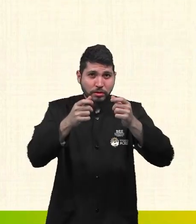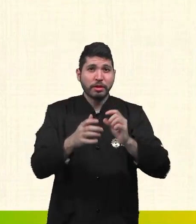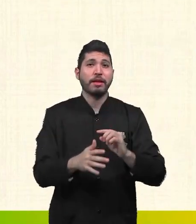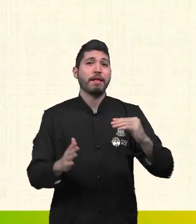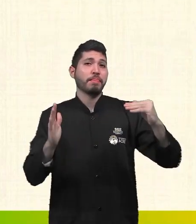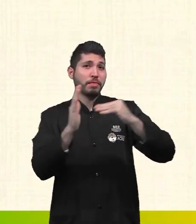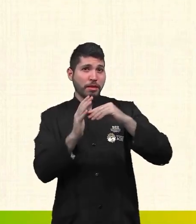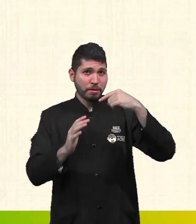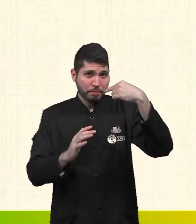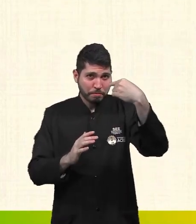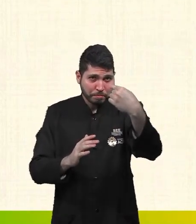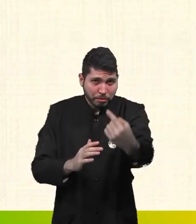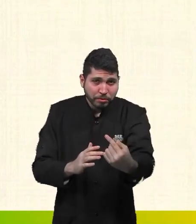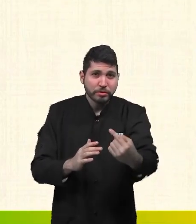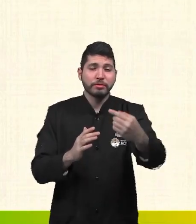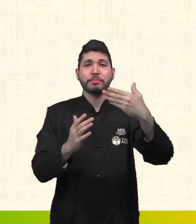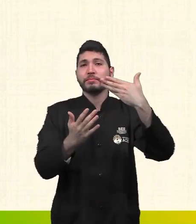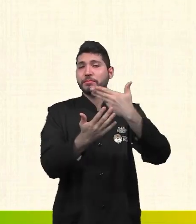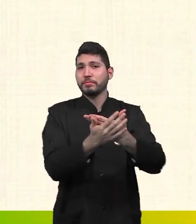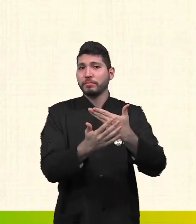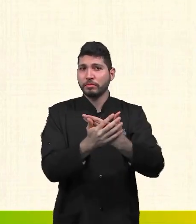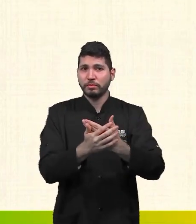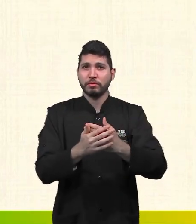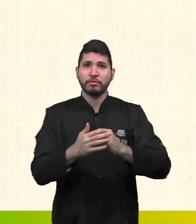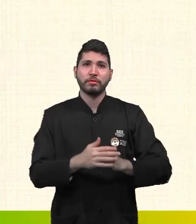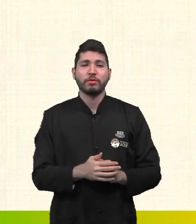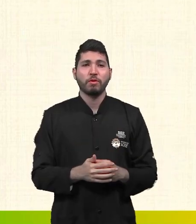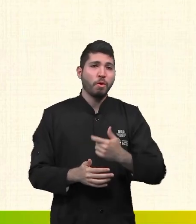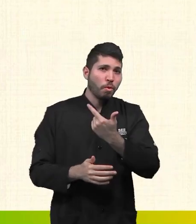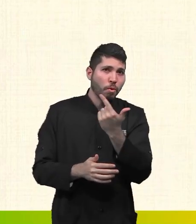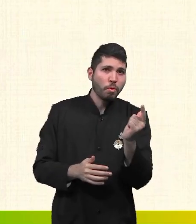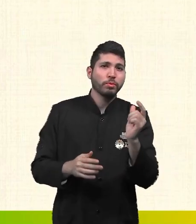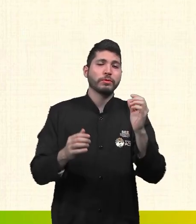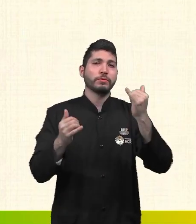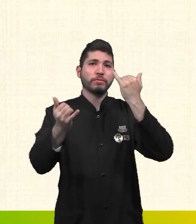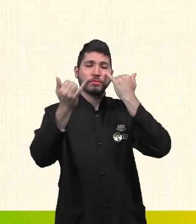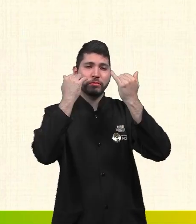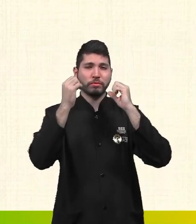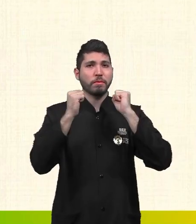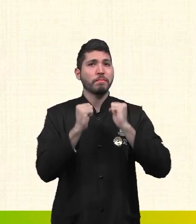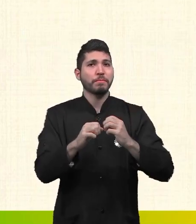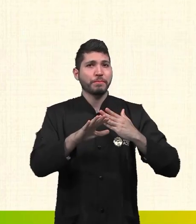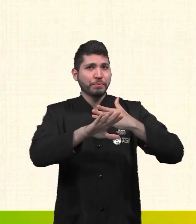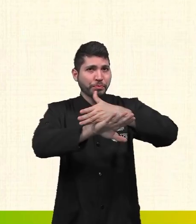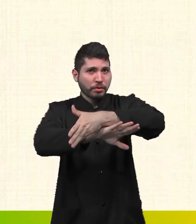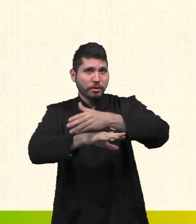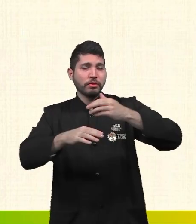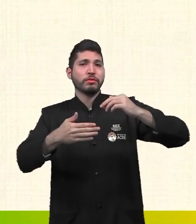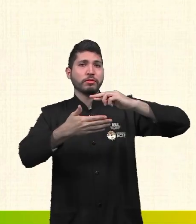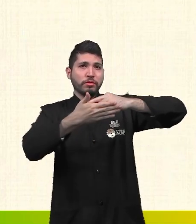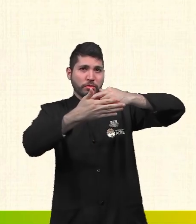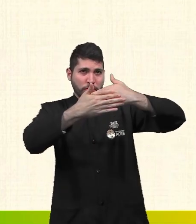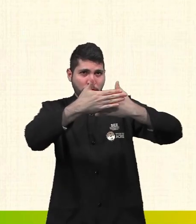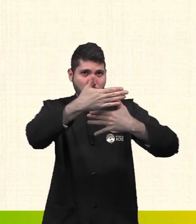next class. Para mais informações, vocês podem acessar as nossas